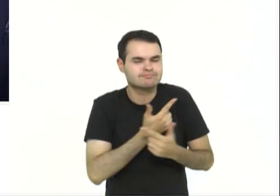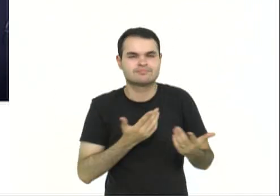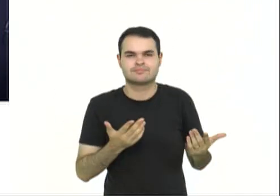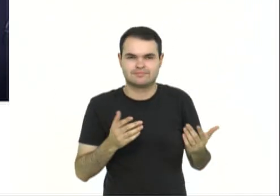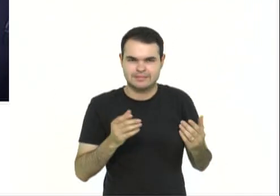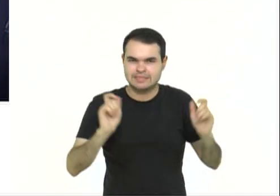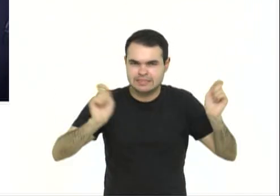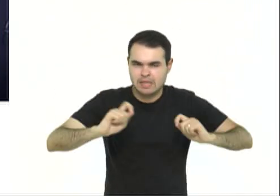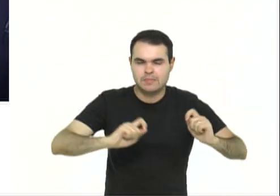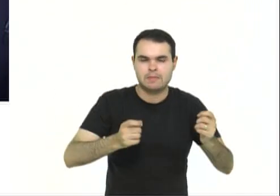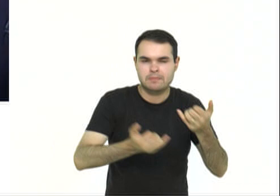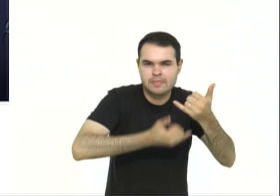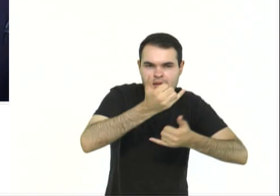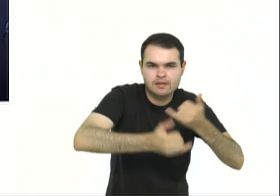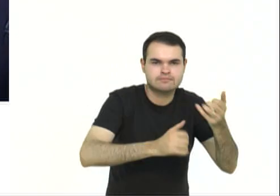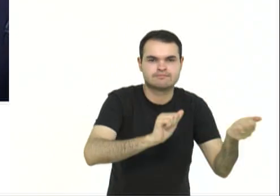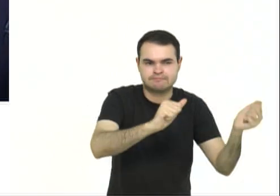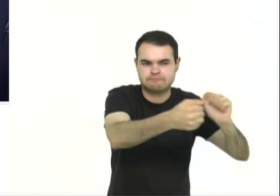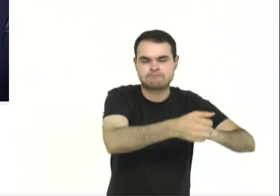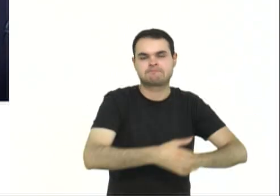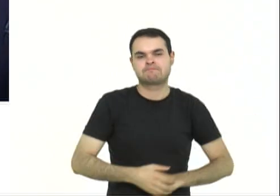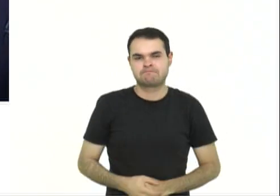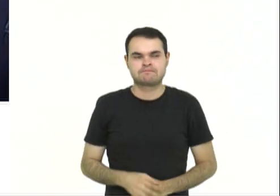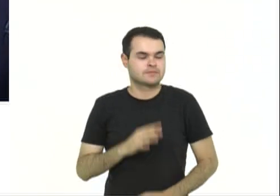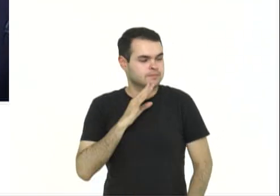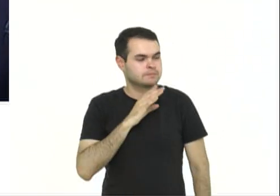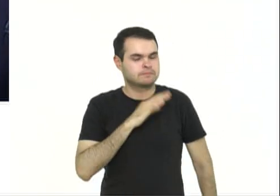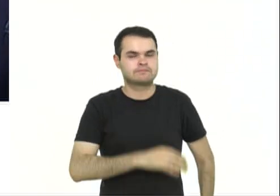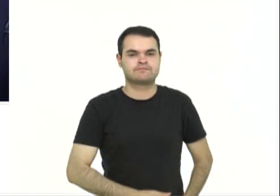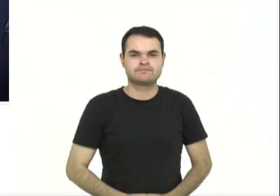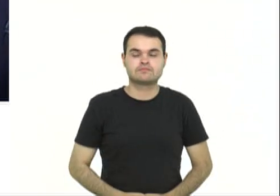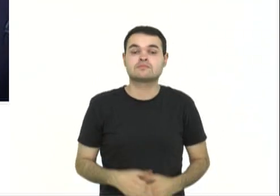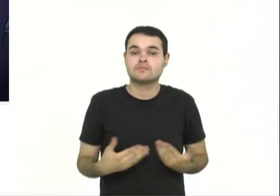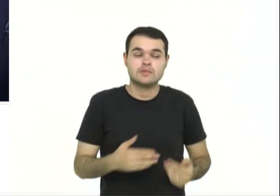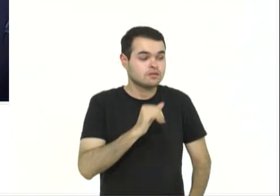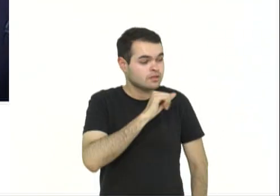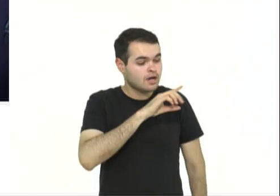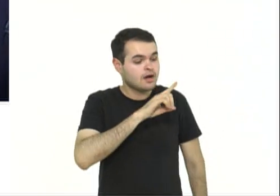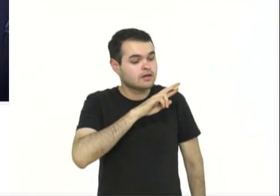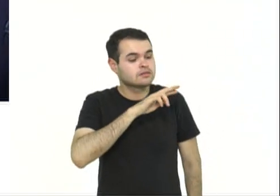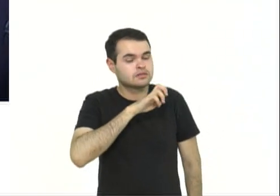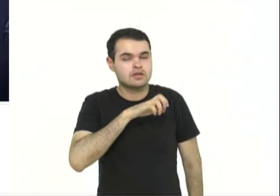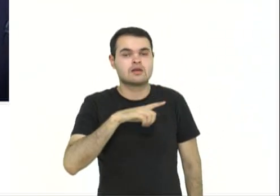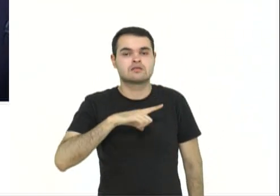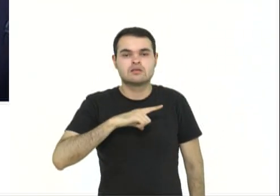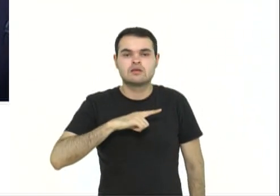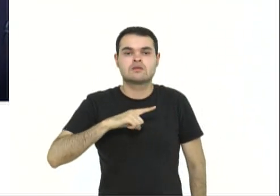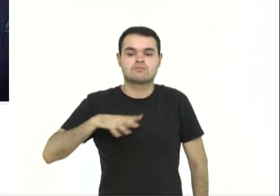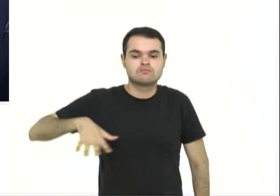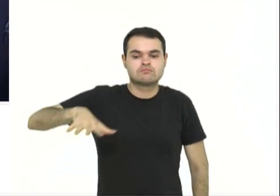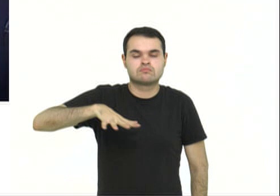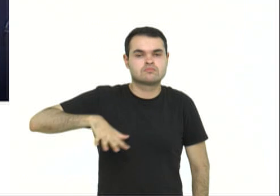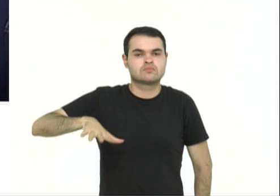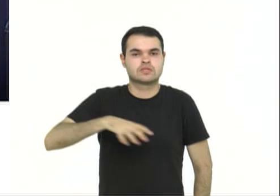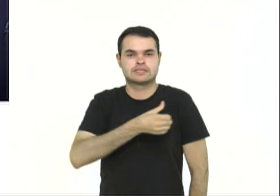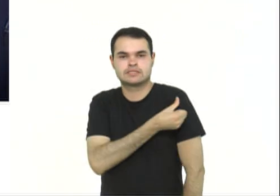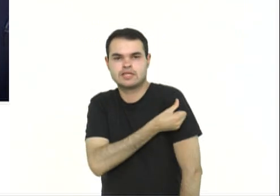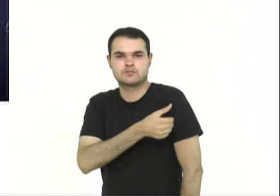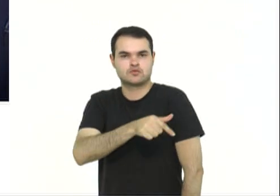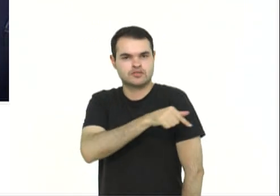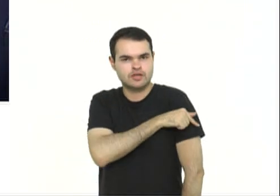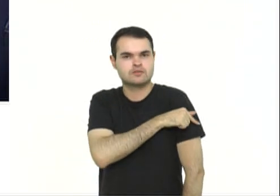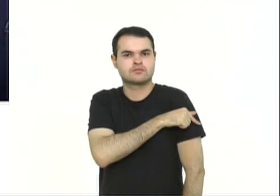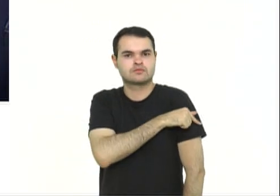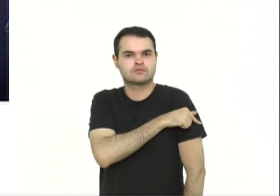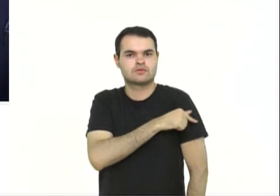né? Legal. Então, André, nós temos aí um pessoal do 6º e do 7º